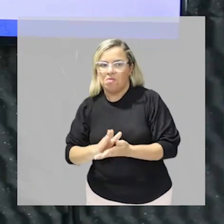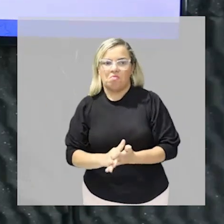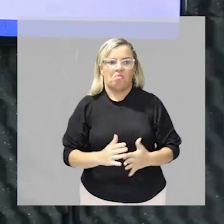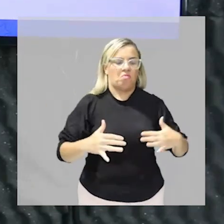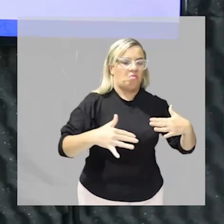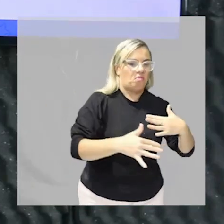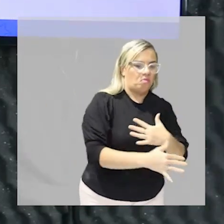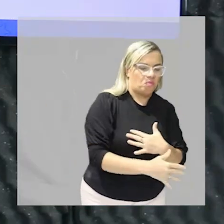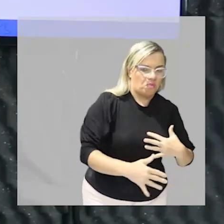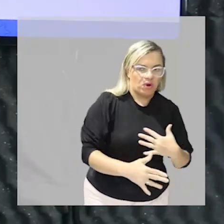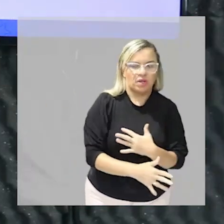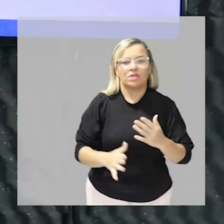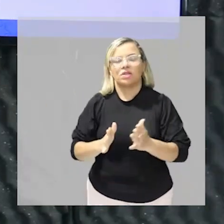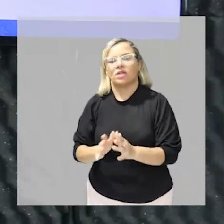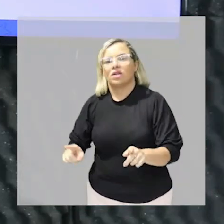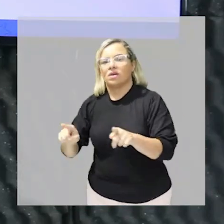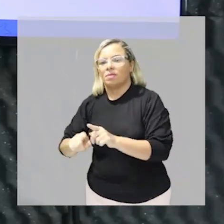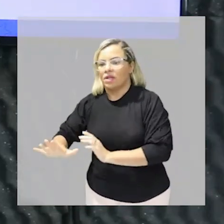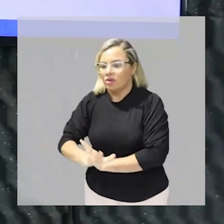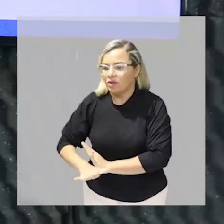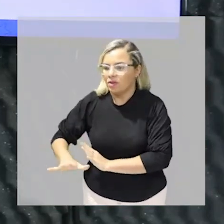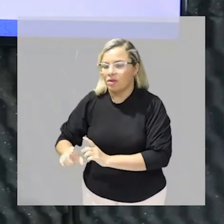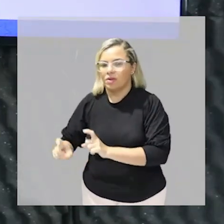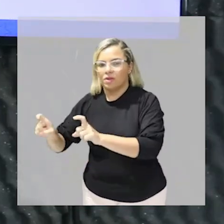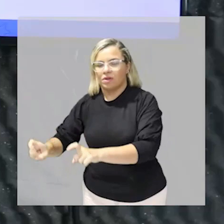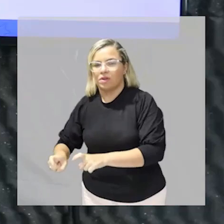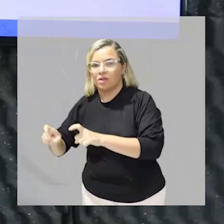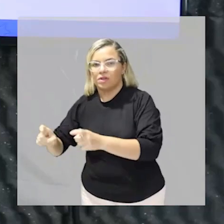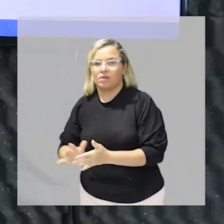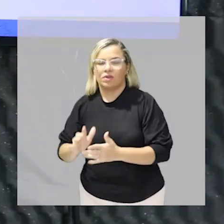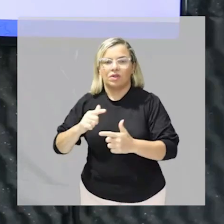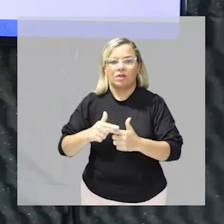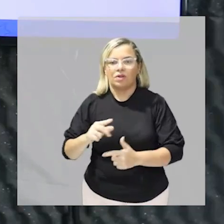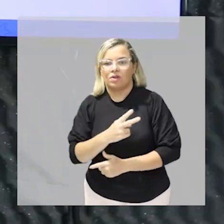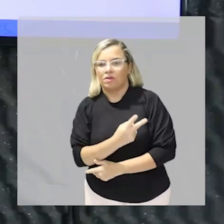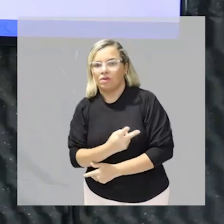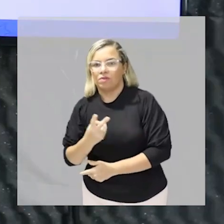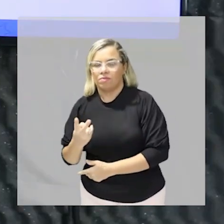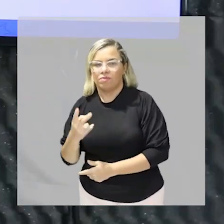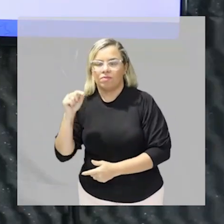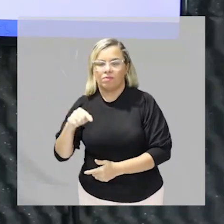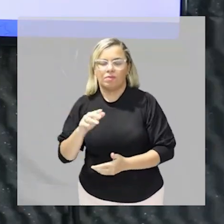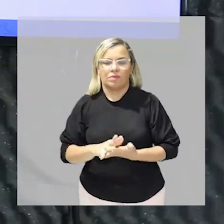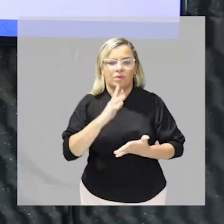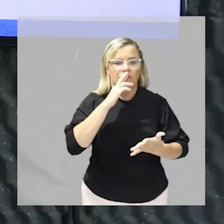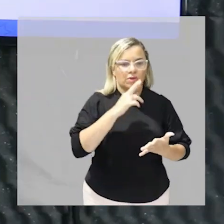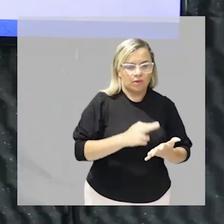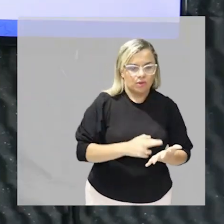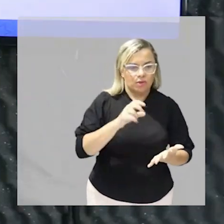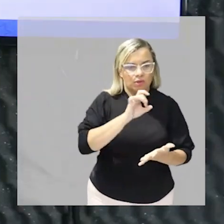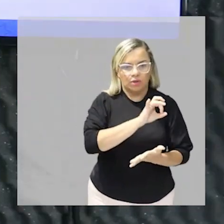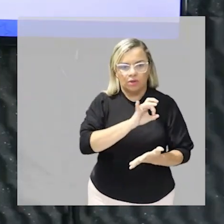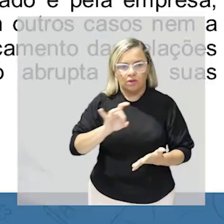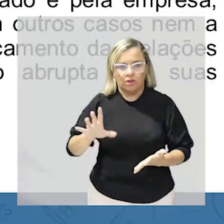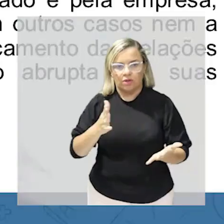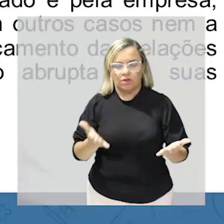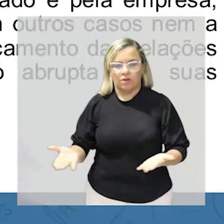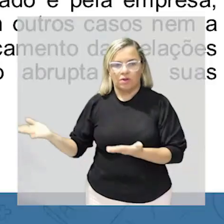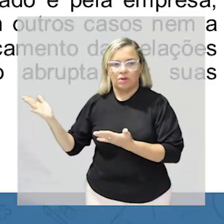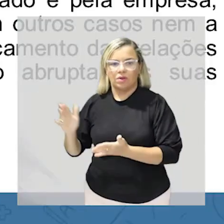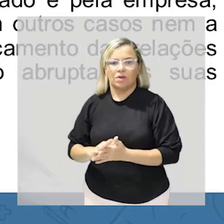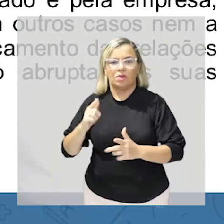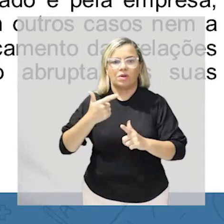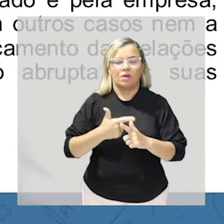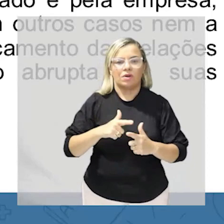urbanização e espaço rural, que a gente eu dividi essa aula em duas partes. Nós vamos ter uma resolução de questões só acerca dos